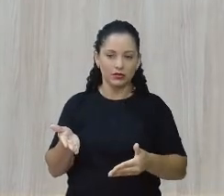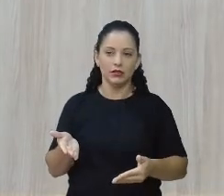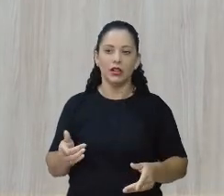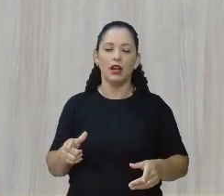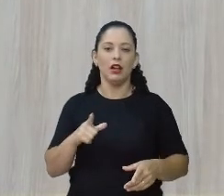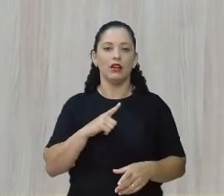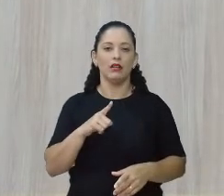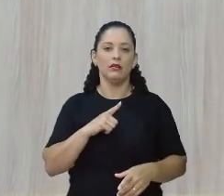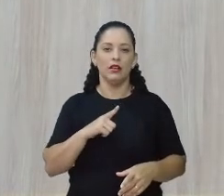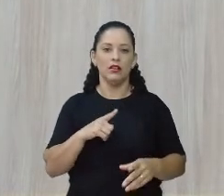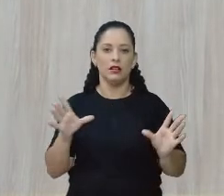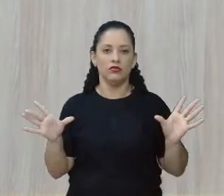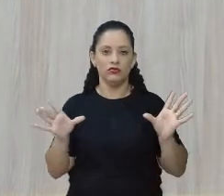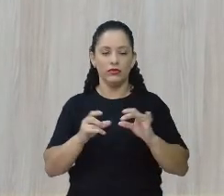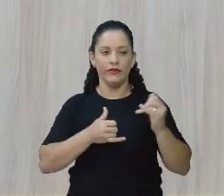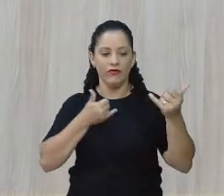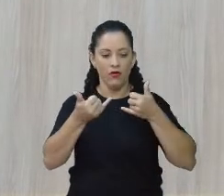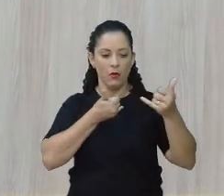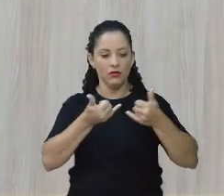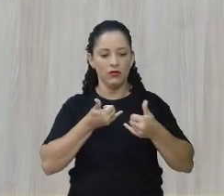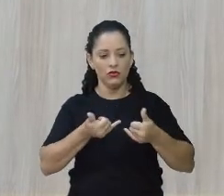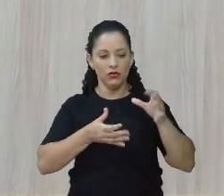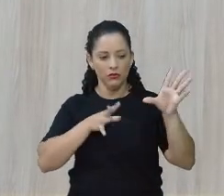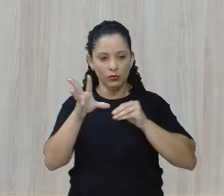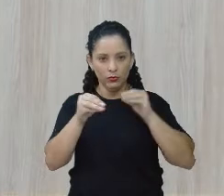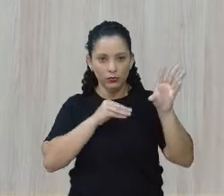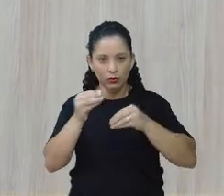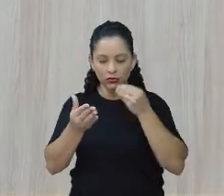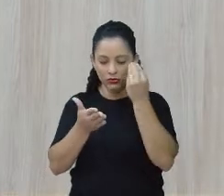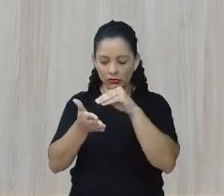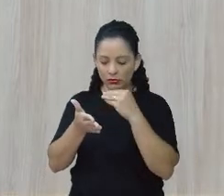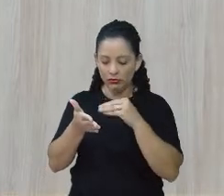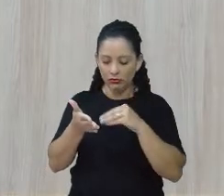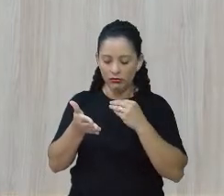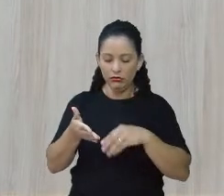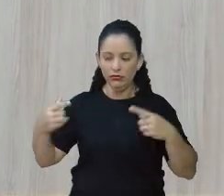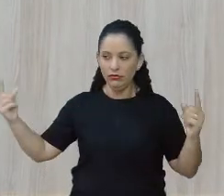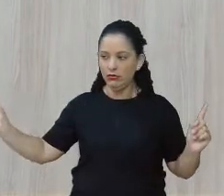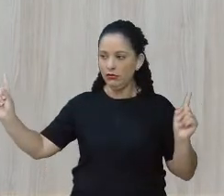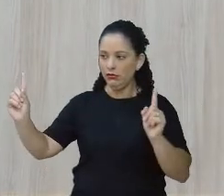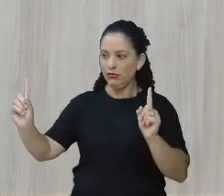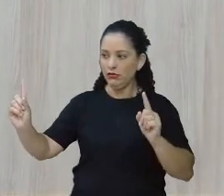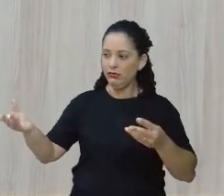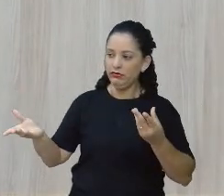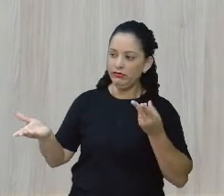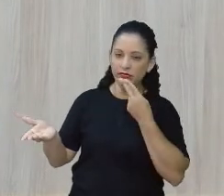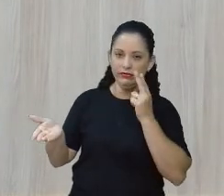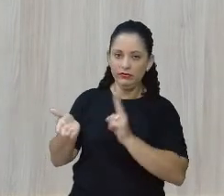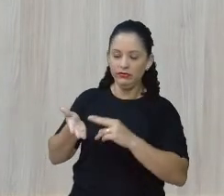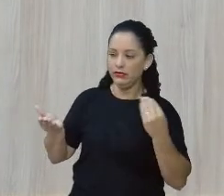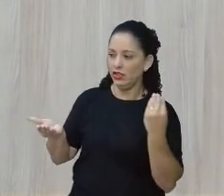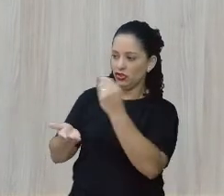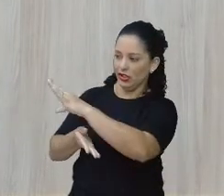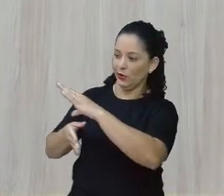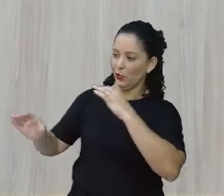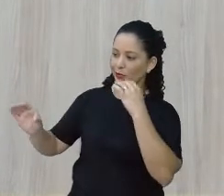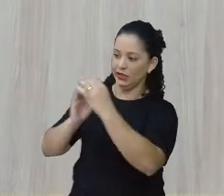tem essa função de juntar pessoas ou aproximar a comunicação entre duas pessoas que estão